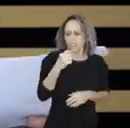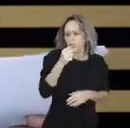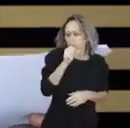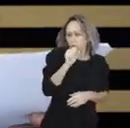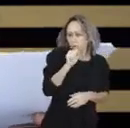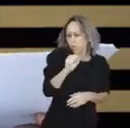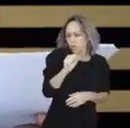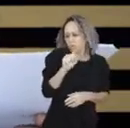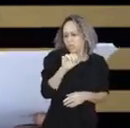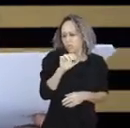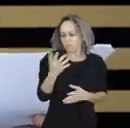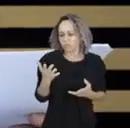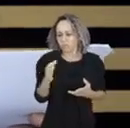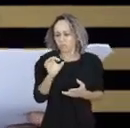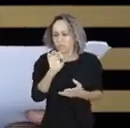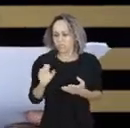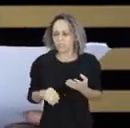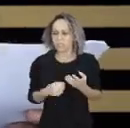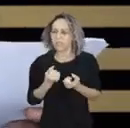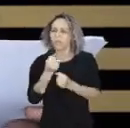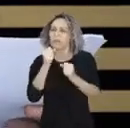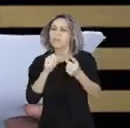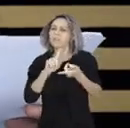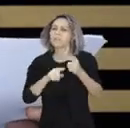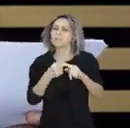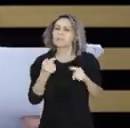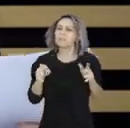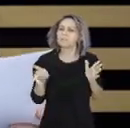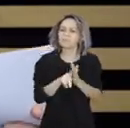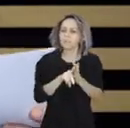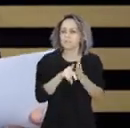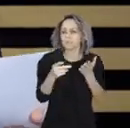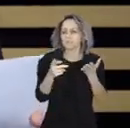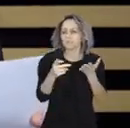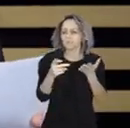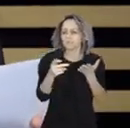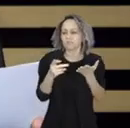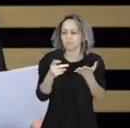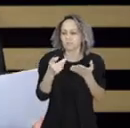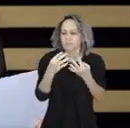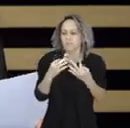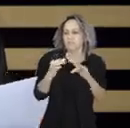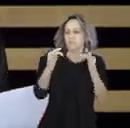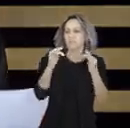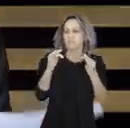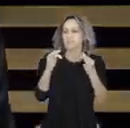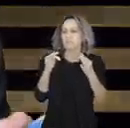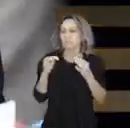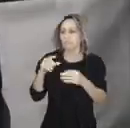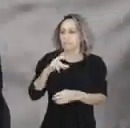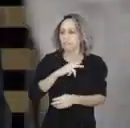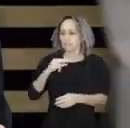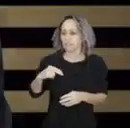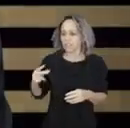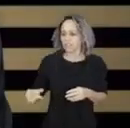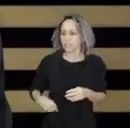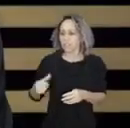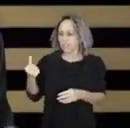Fabricação de componentes eletrônicos e placas. China, 65%.